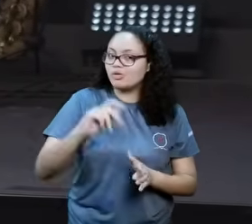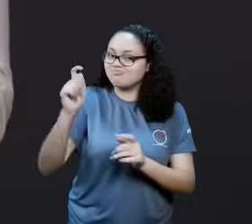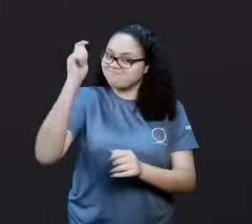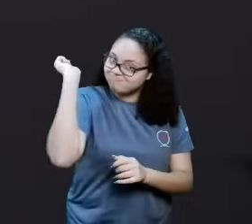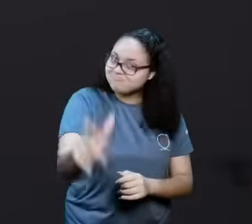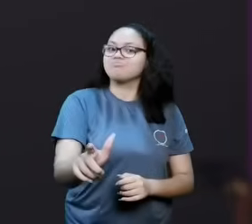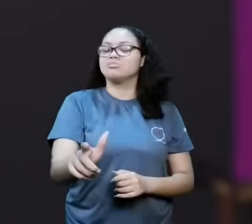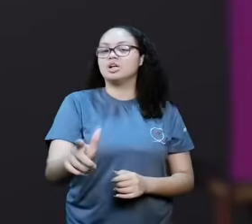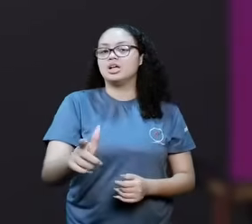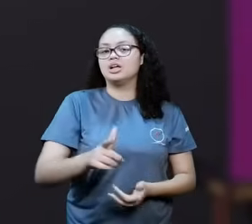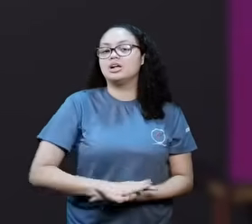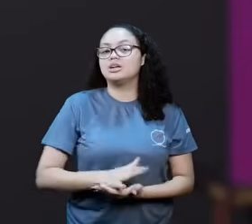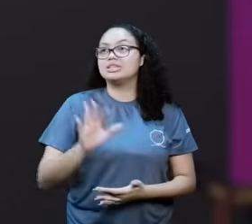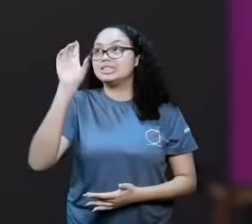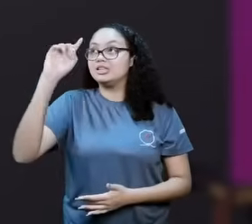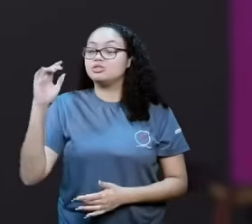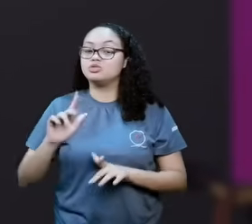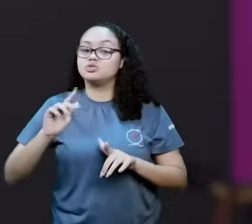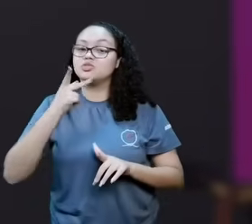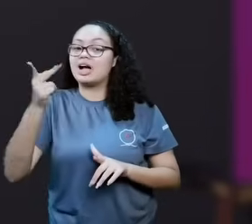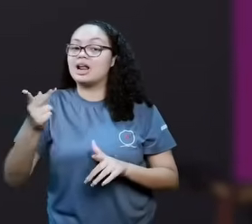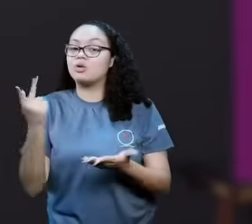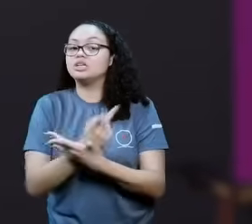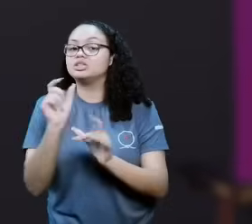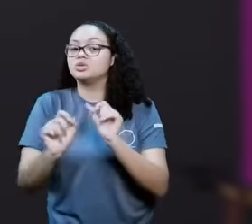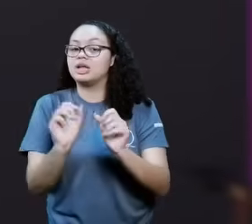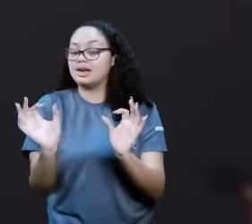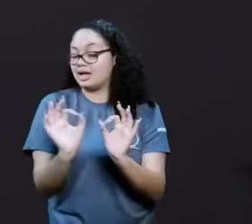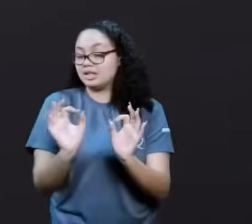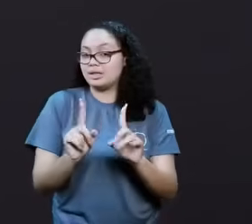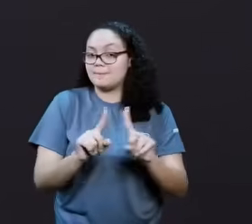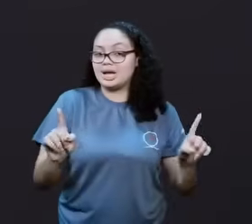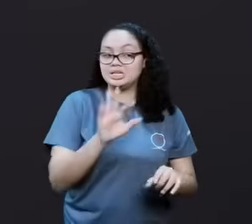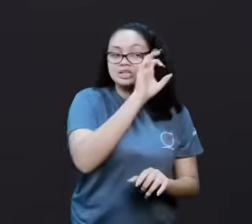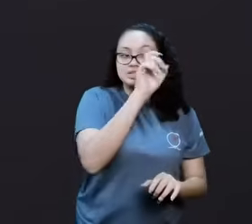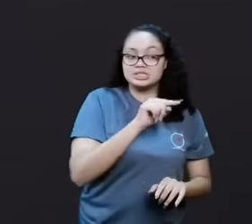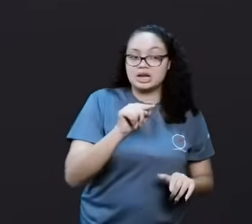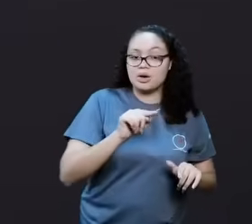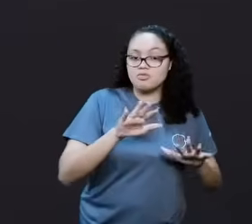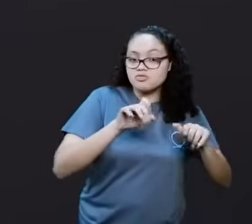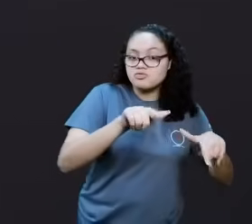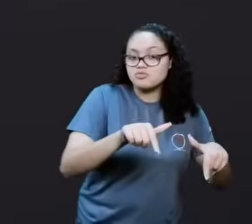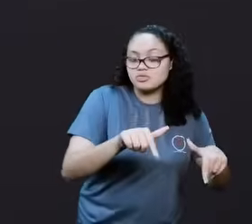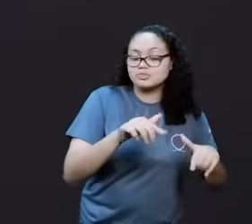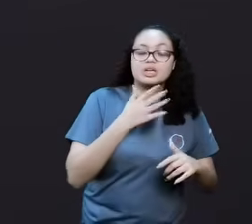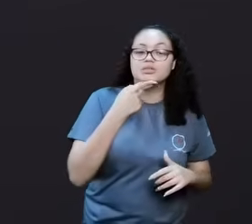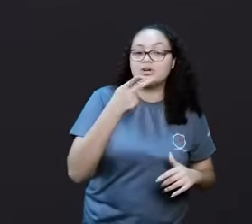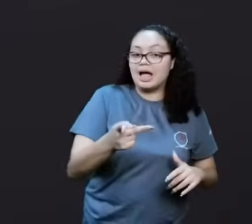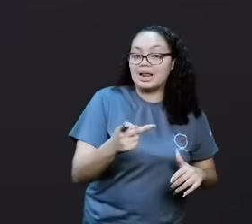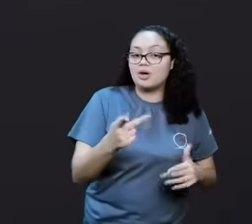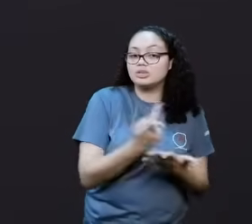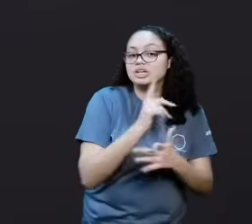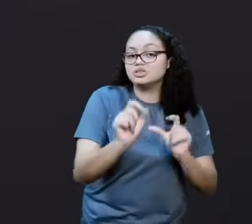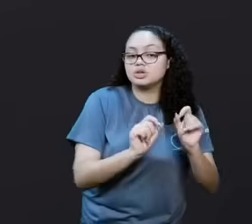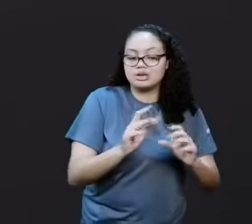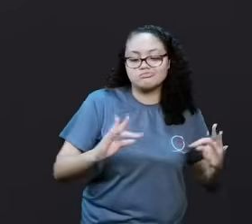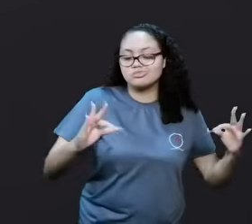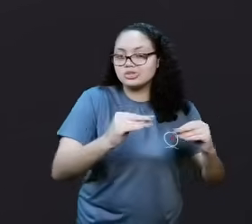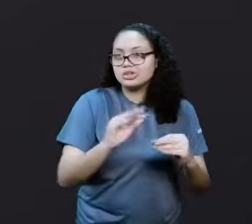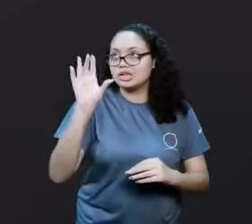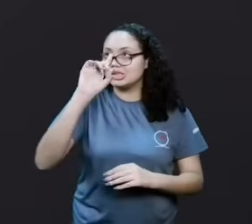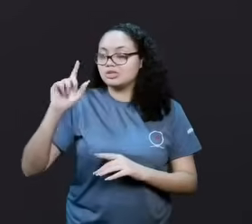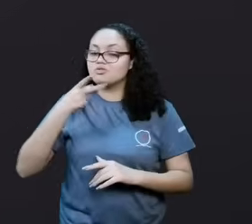Quando Deus fala, o que que acontece? Nada. Mas quando Ezequiel fala, o que que acontece? Tudo. Vamos lá? Quando Deus fala, o que que